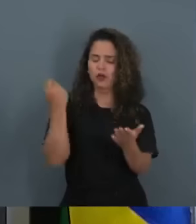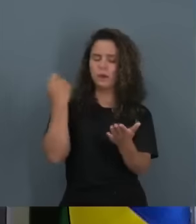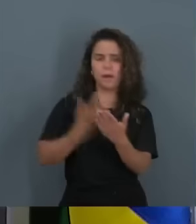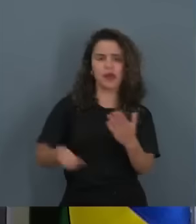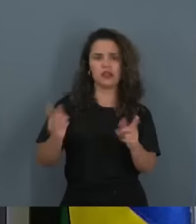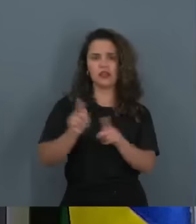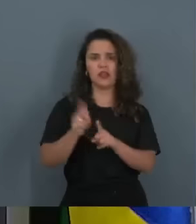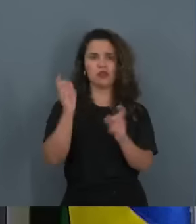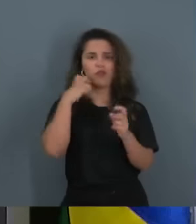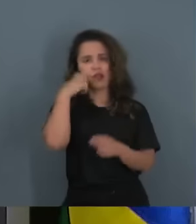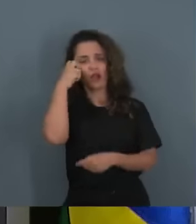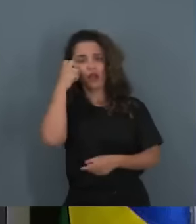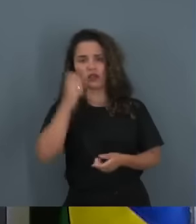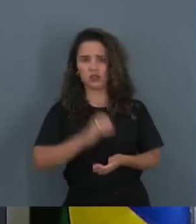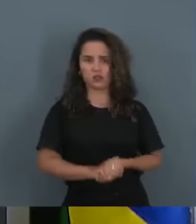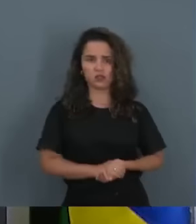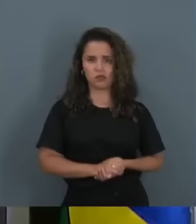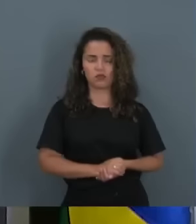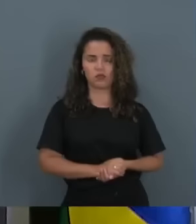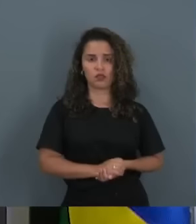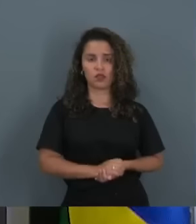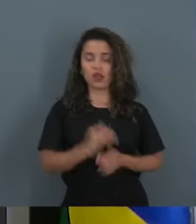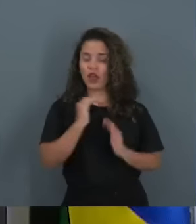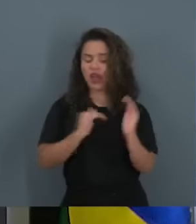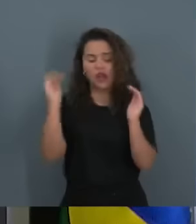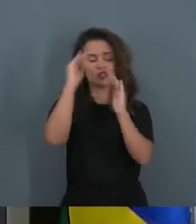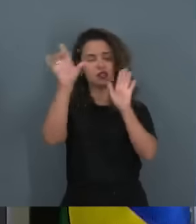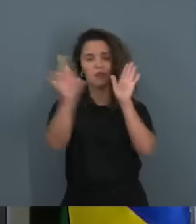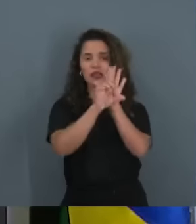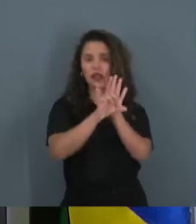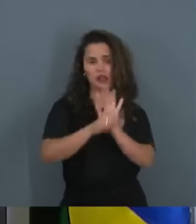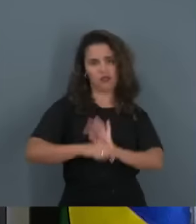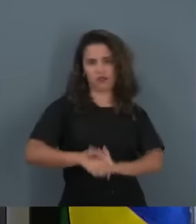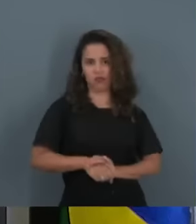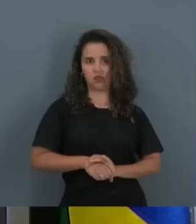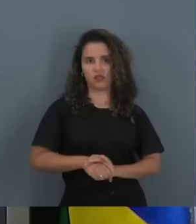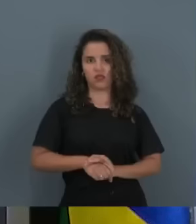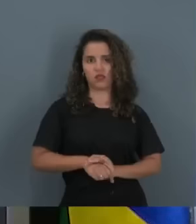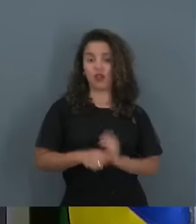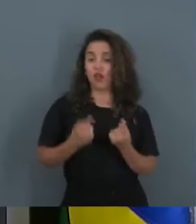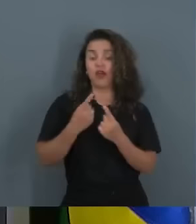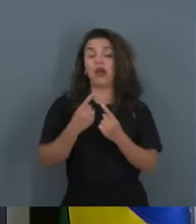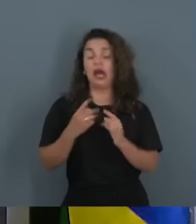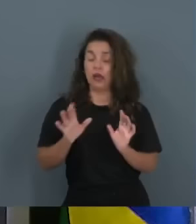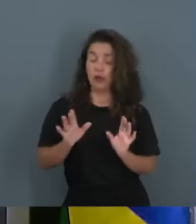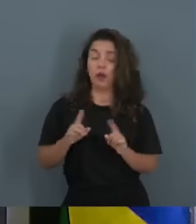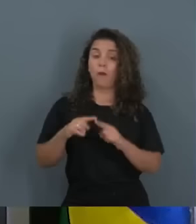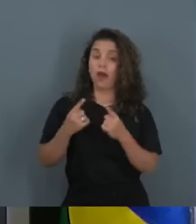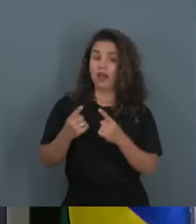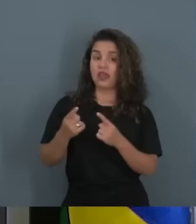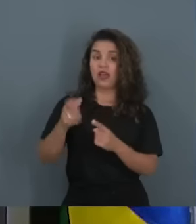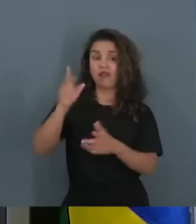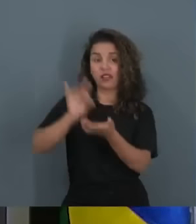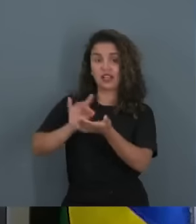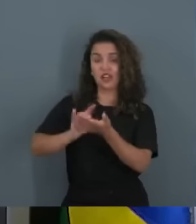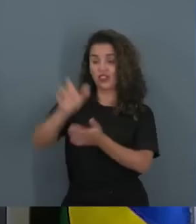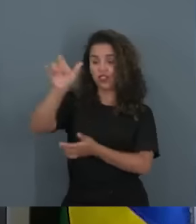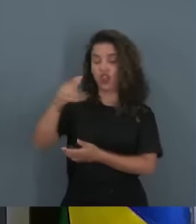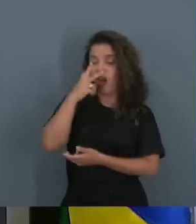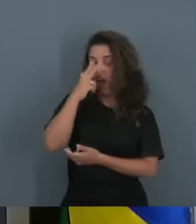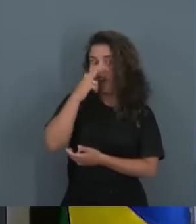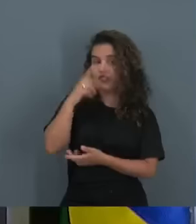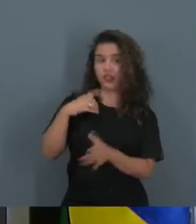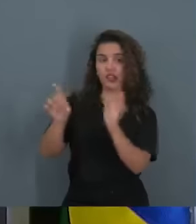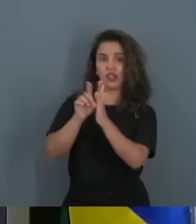pudor. Estão acima das leis. Aliás, eles se acham a lei. As leis são